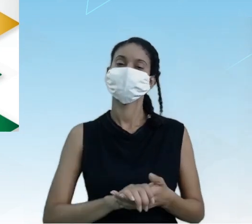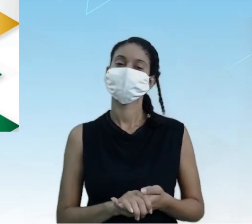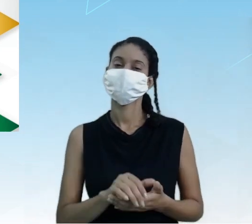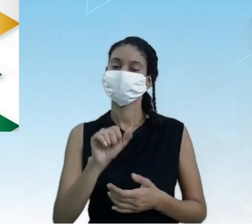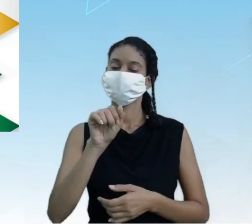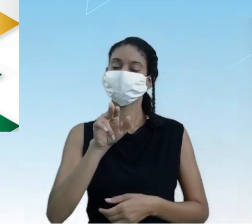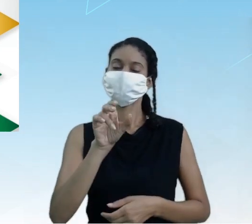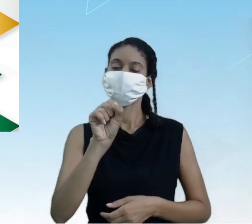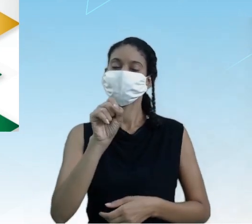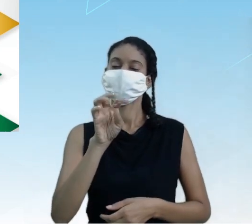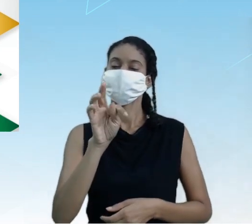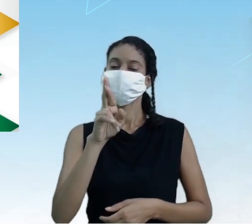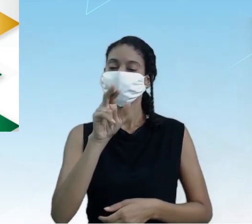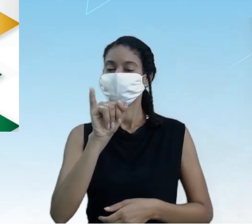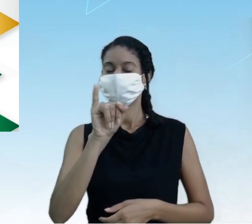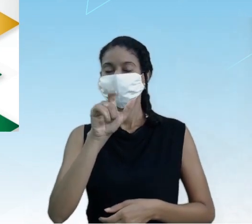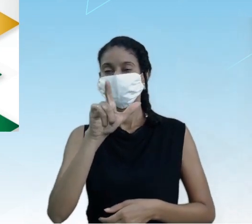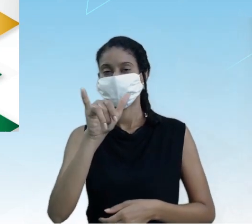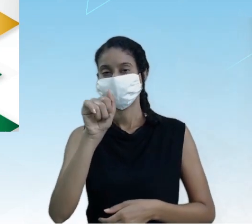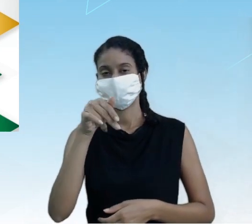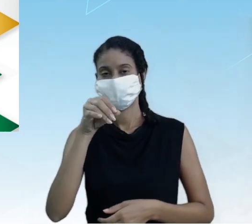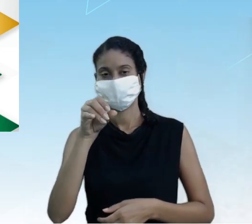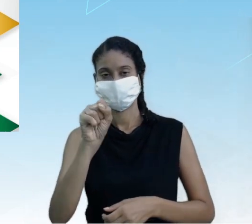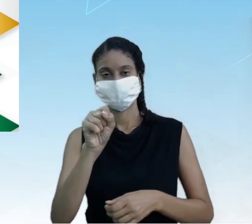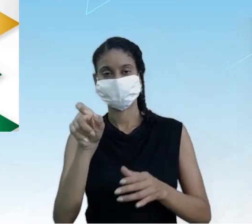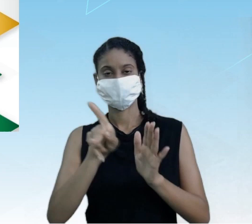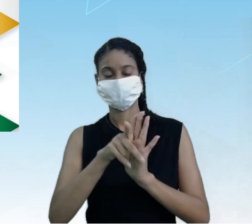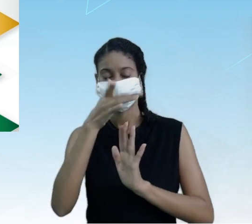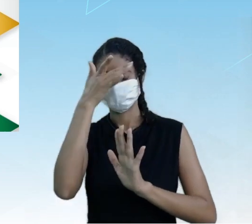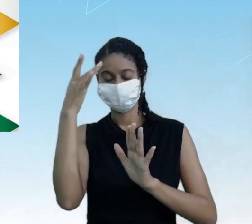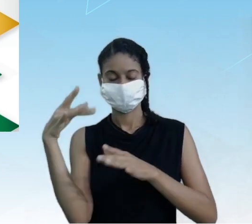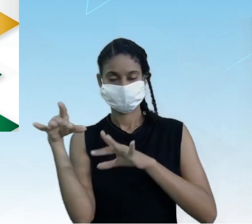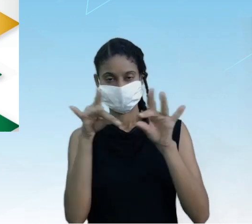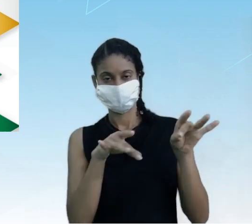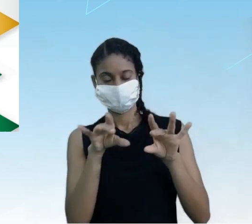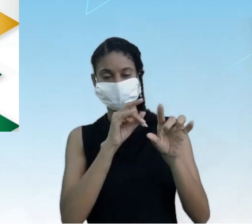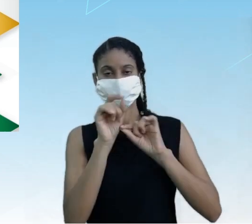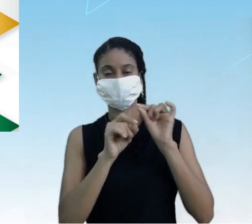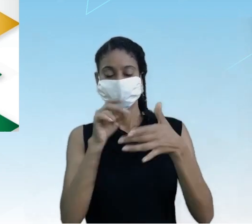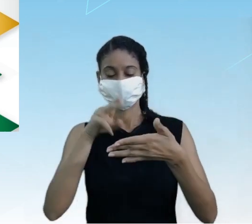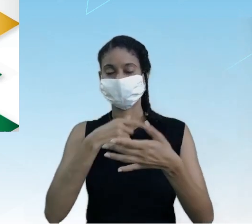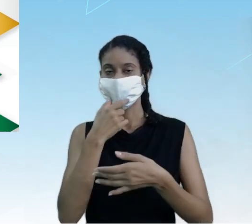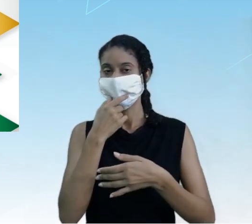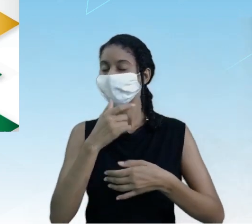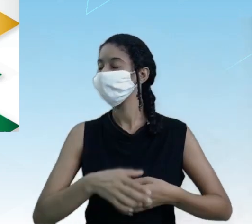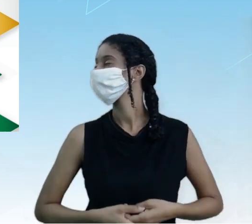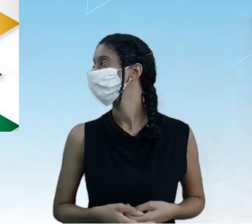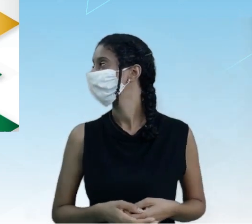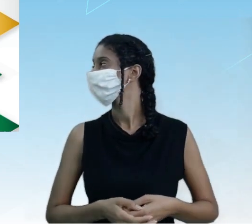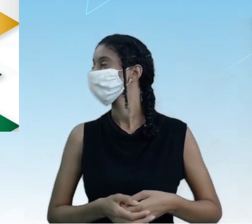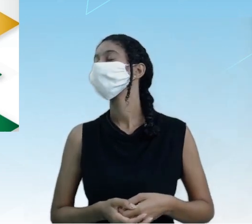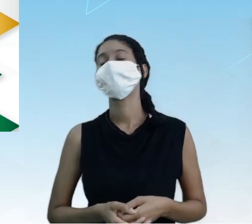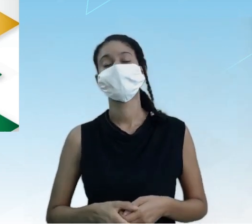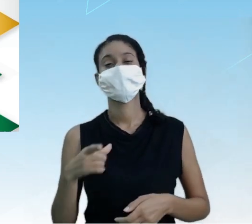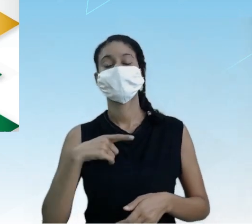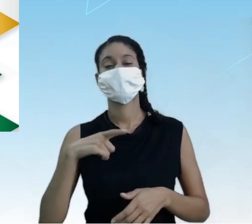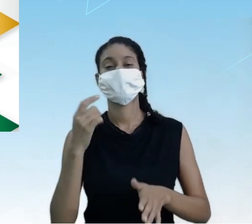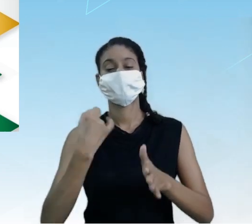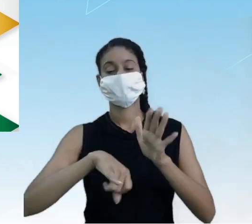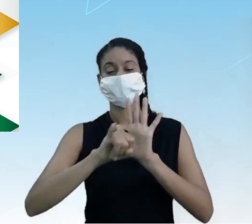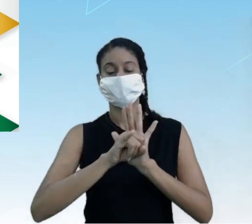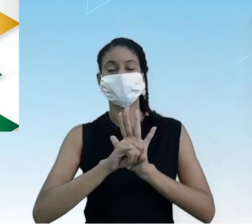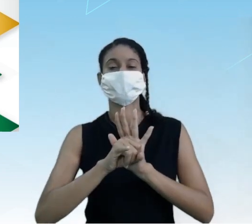tem assim, né, olha só o que está destacado, national identity. Os australianos, eles têm a sua